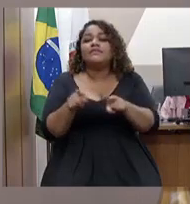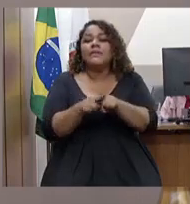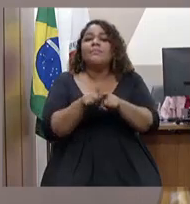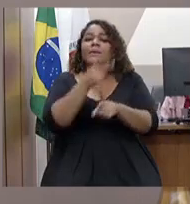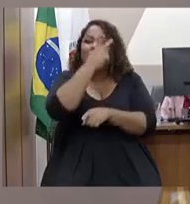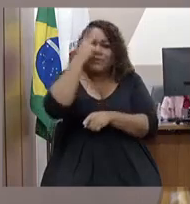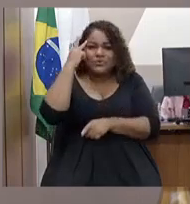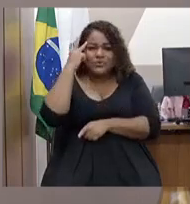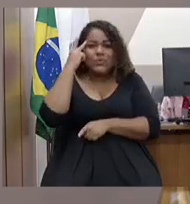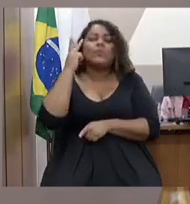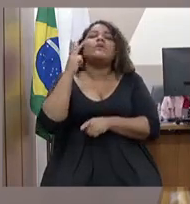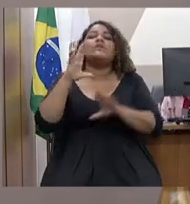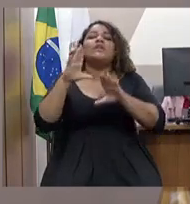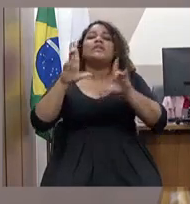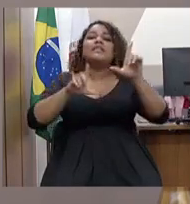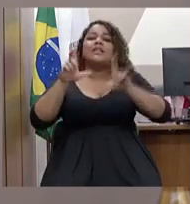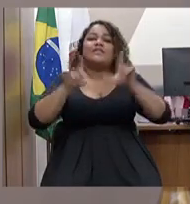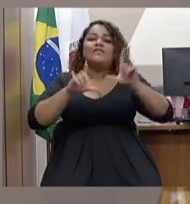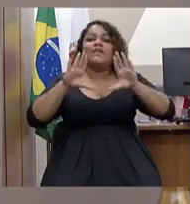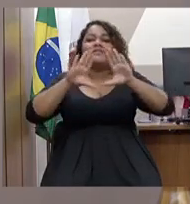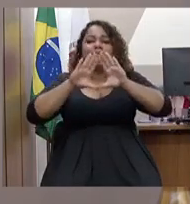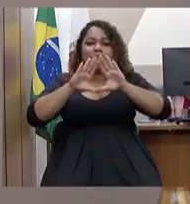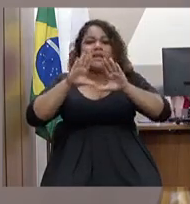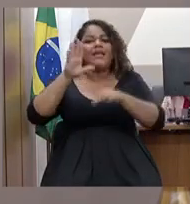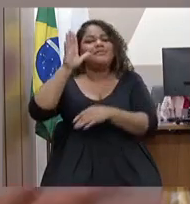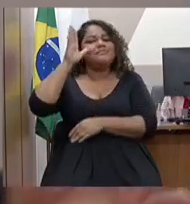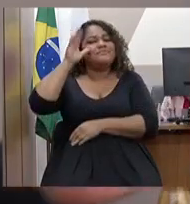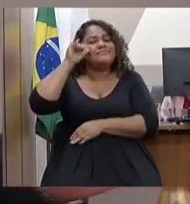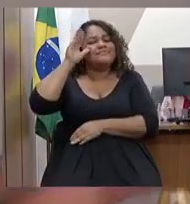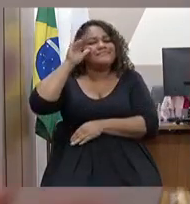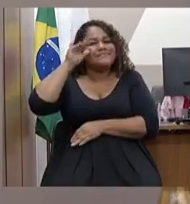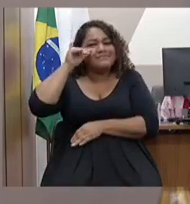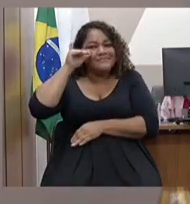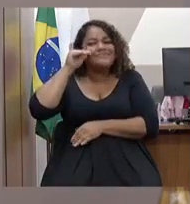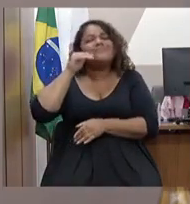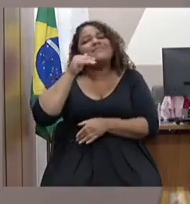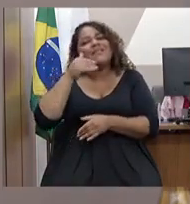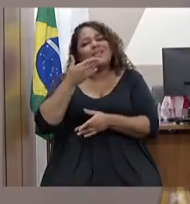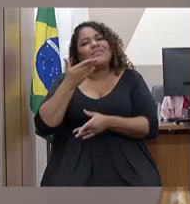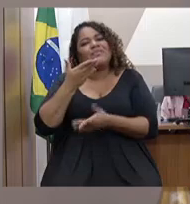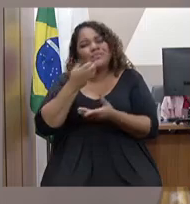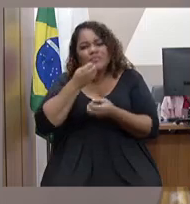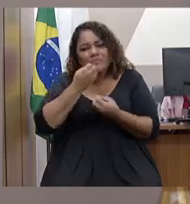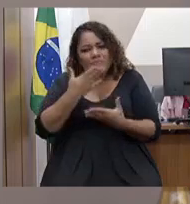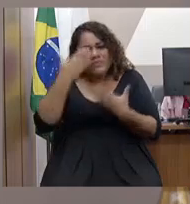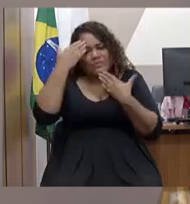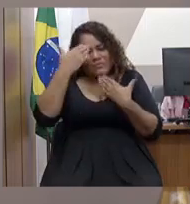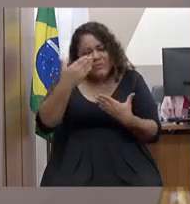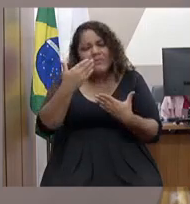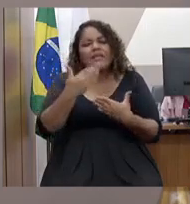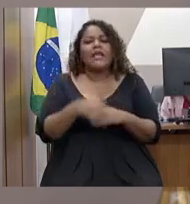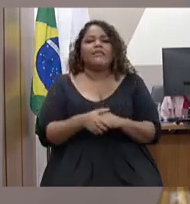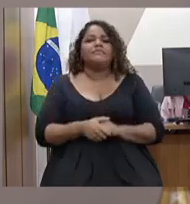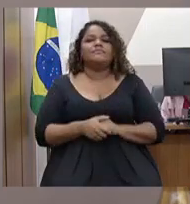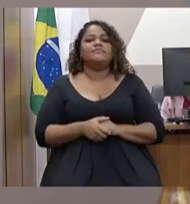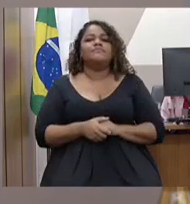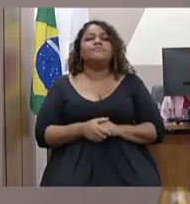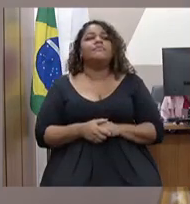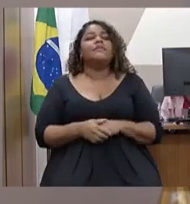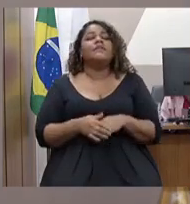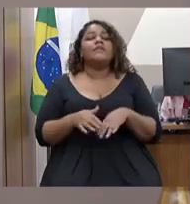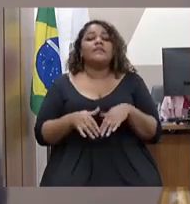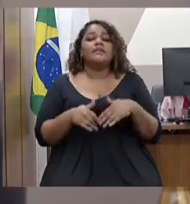para o estado inteiro minha saudação as centrais sindicais todas vão fazer essa mesa de abertura e depois nós vamos fazer